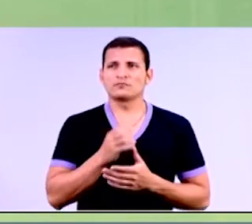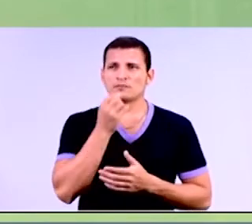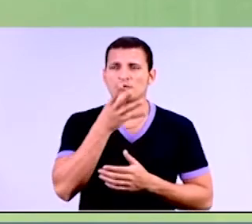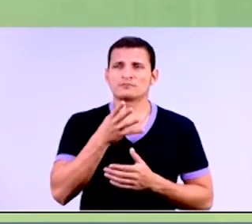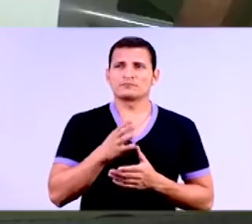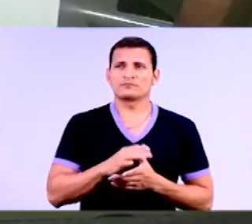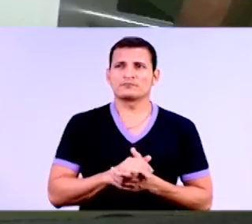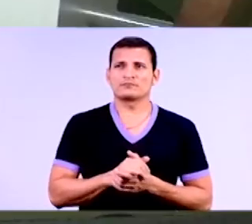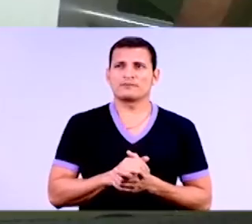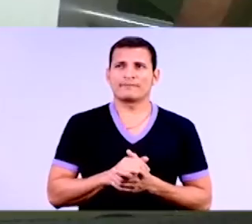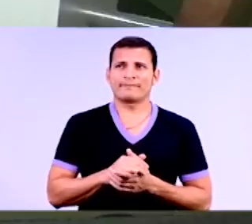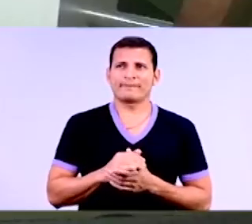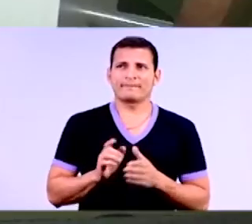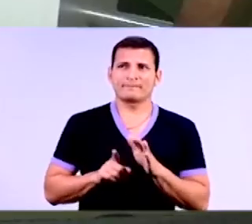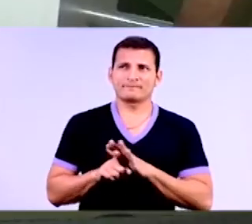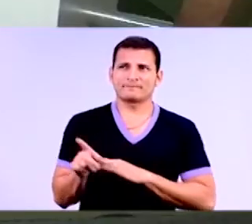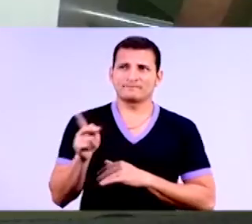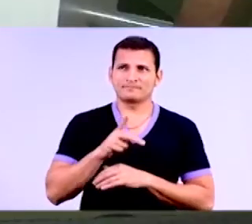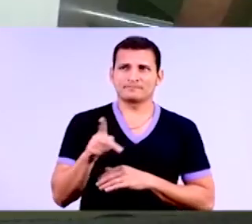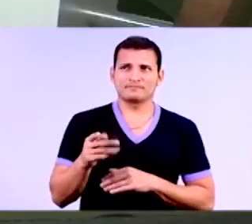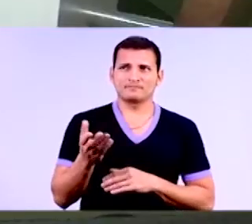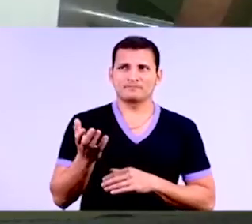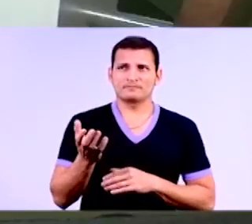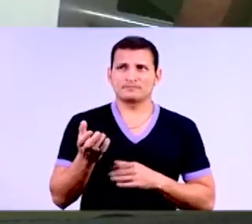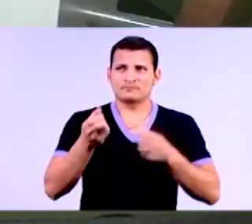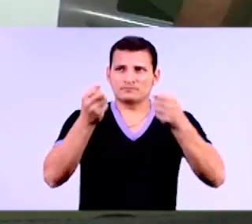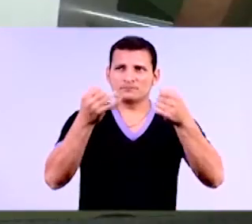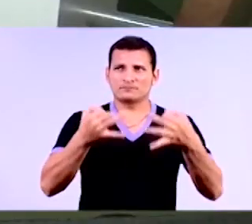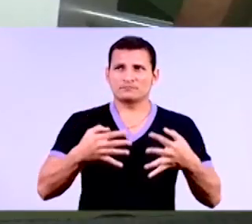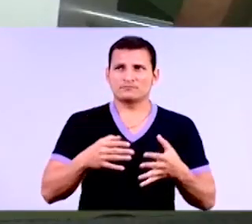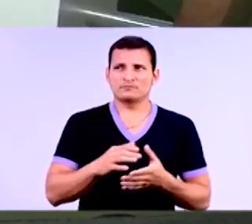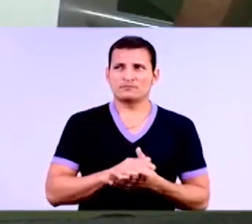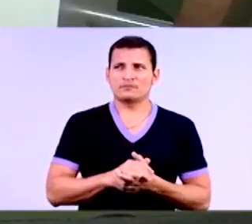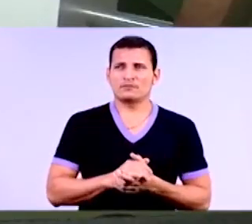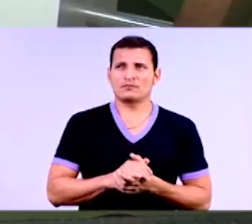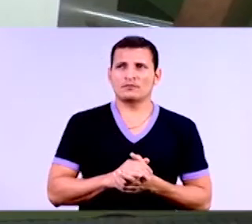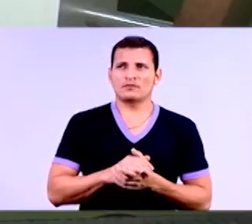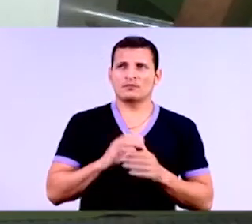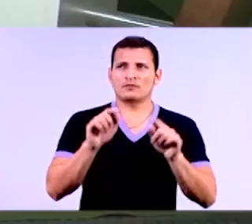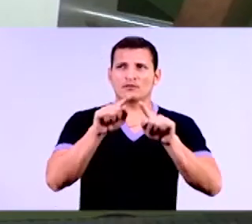de falar um pouquinho sobre a forma interrogativa?